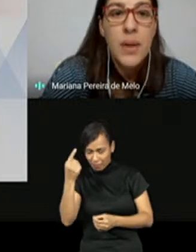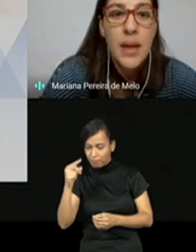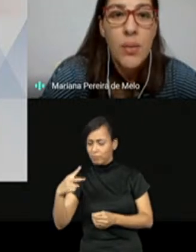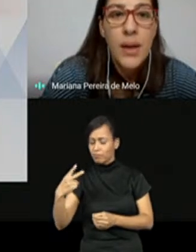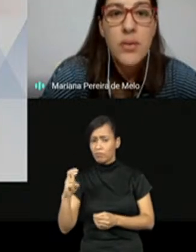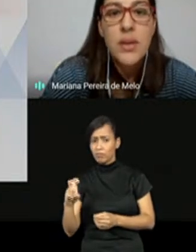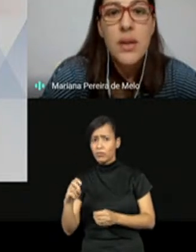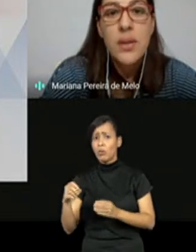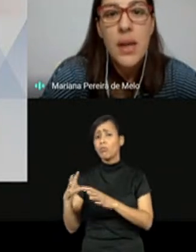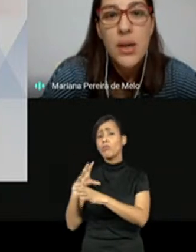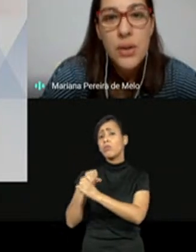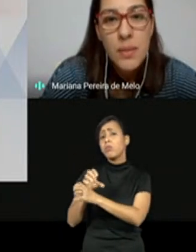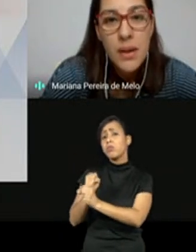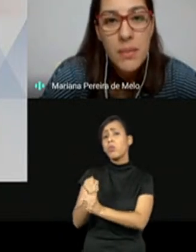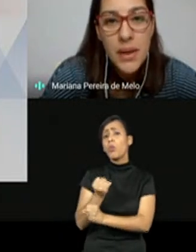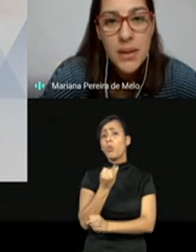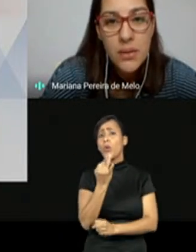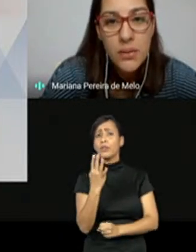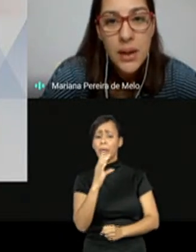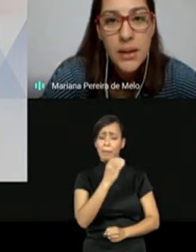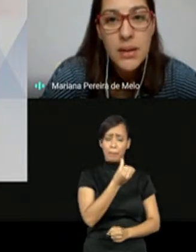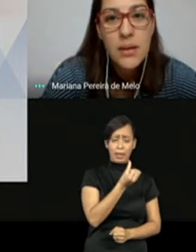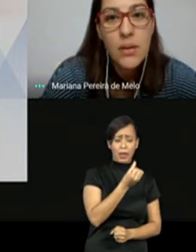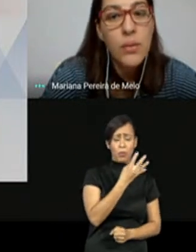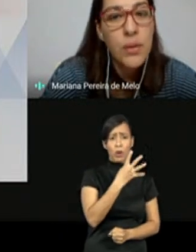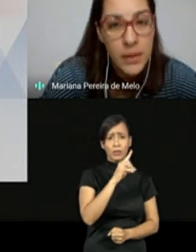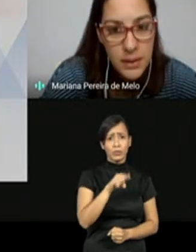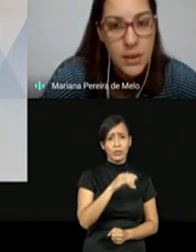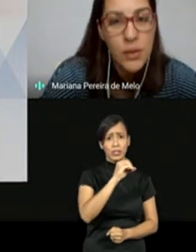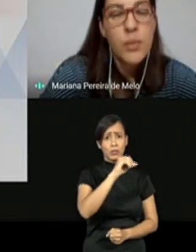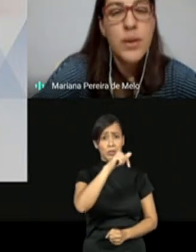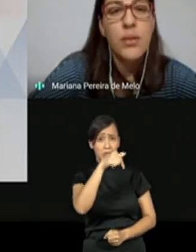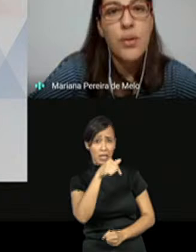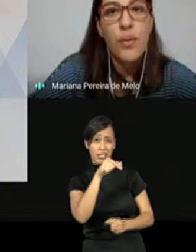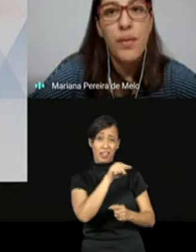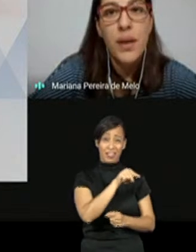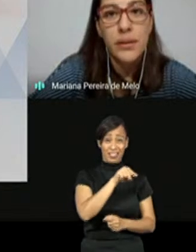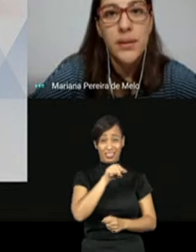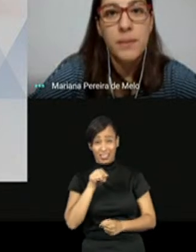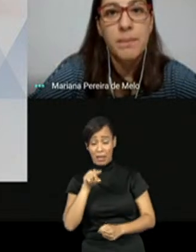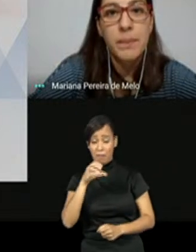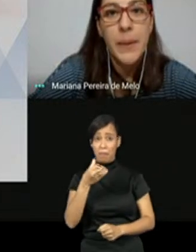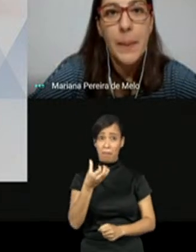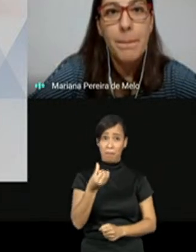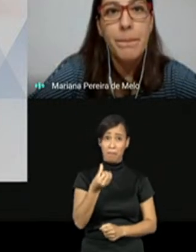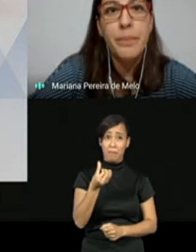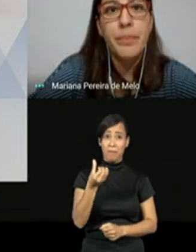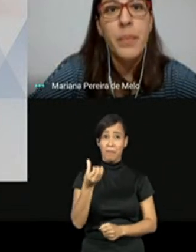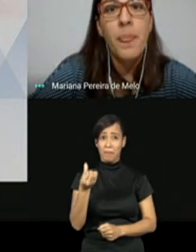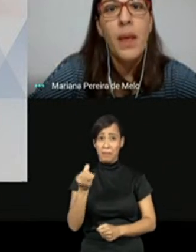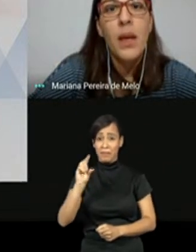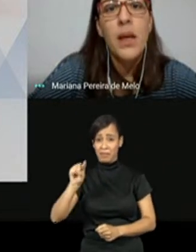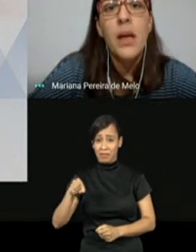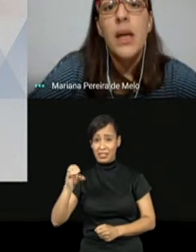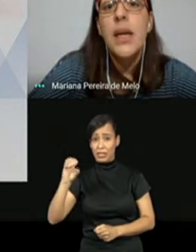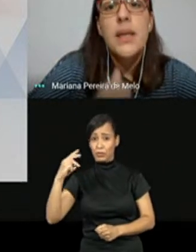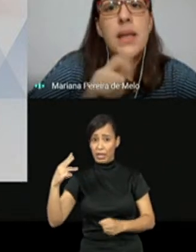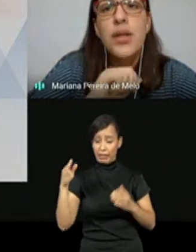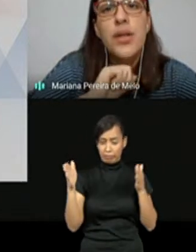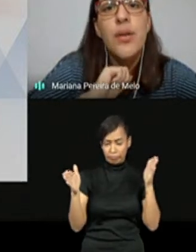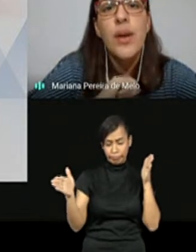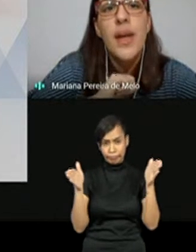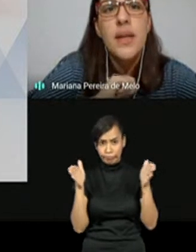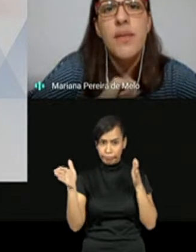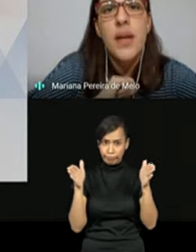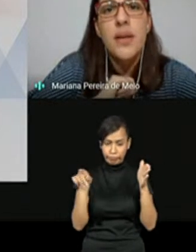de 6407 a 6603, com 95% de confiança, tá? E se a